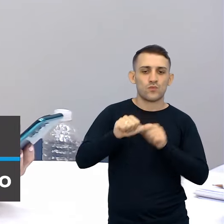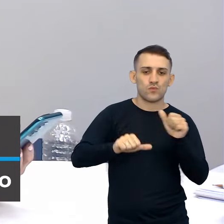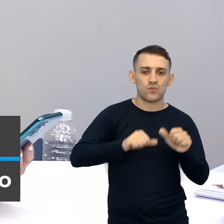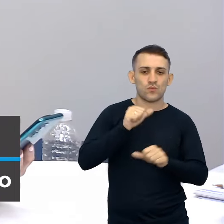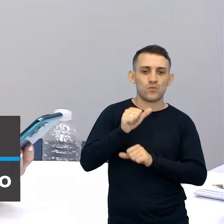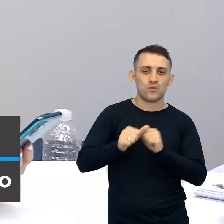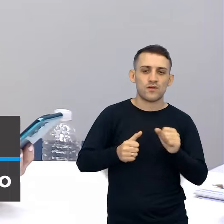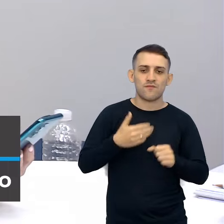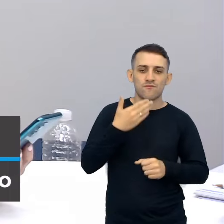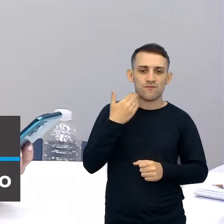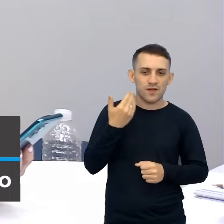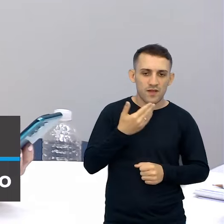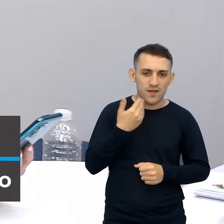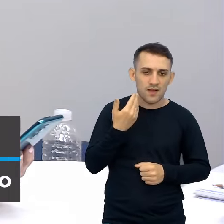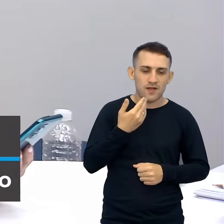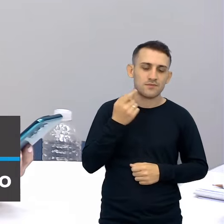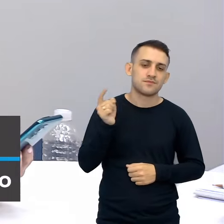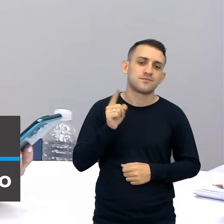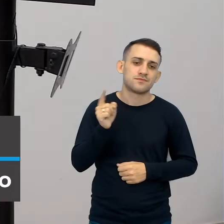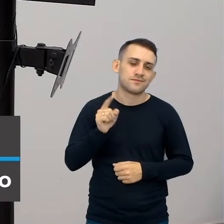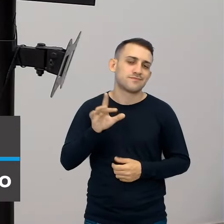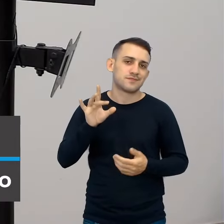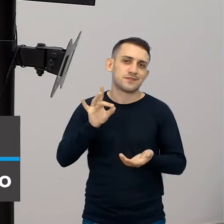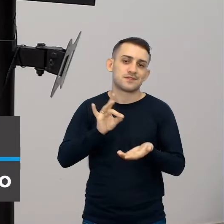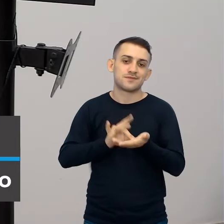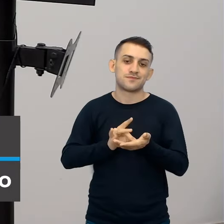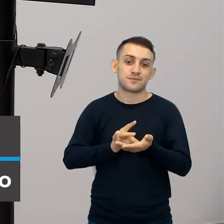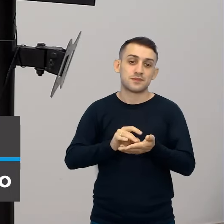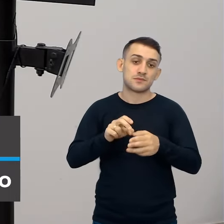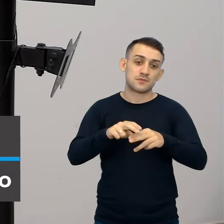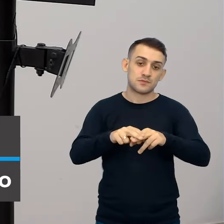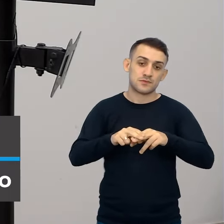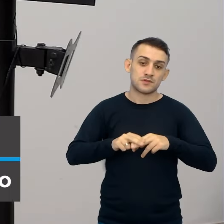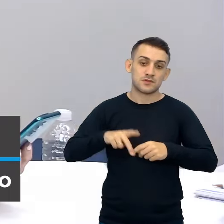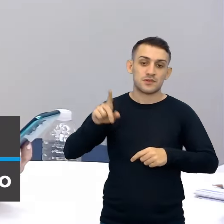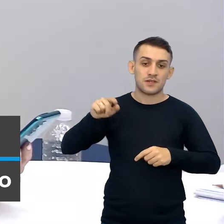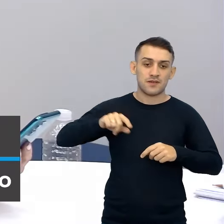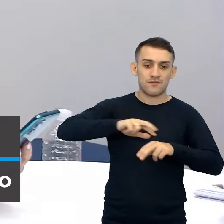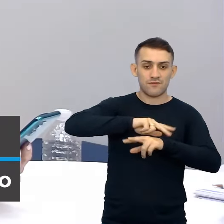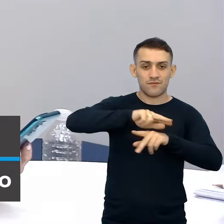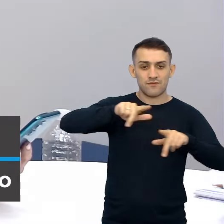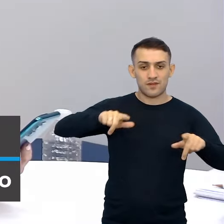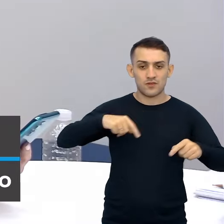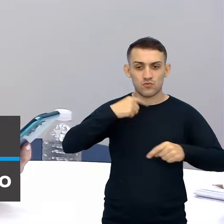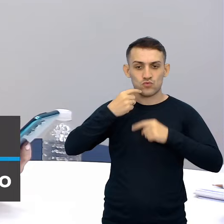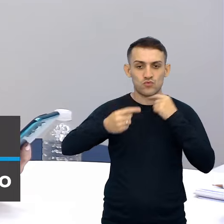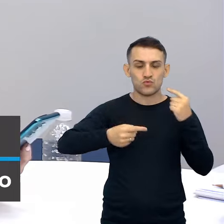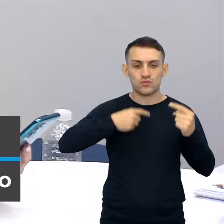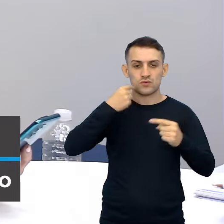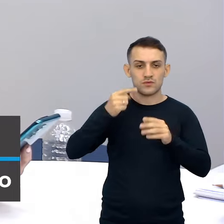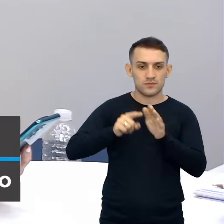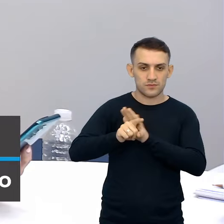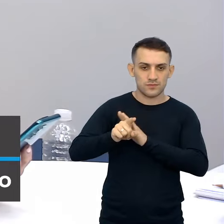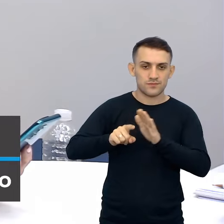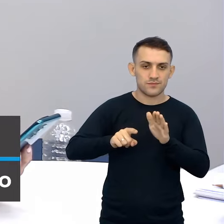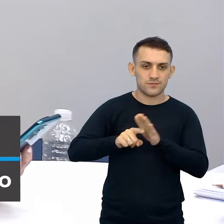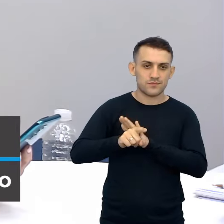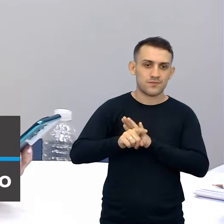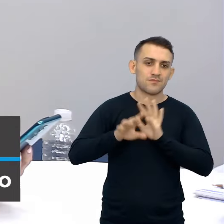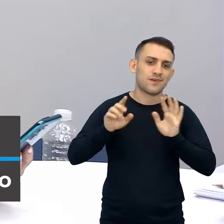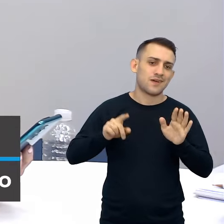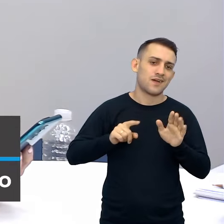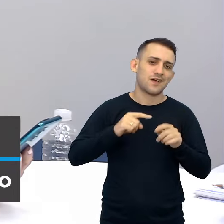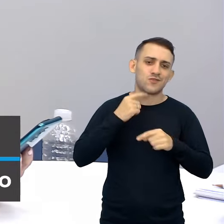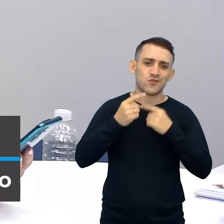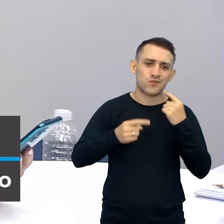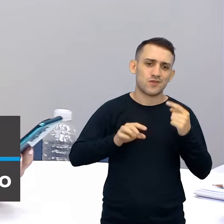serão fáceis de serem implantadas, e é verdade, por isso são tantas nossas dúvidas e questionamentos. E essas dúvidas só